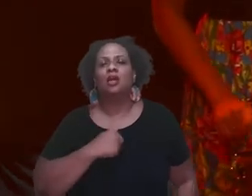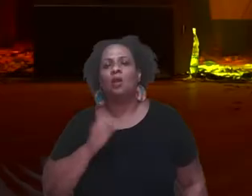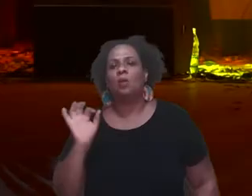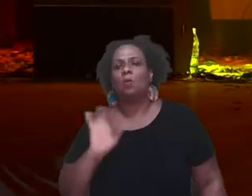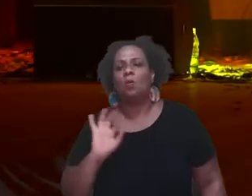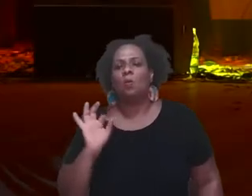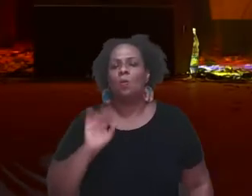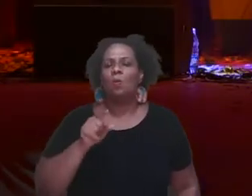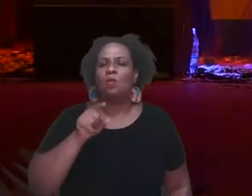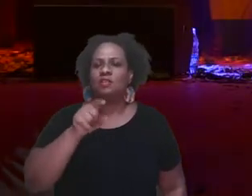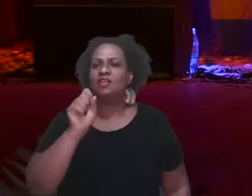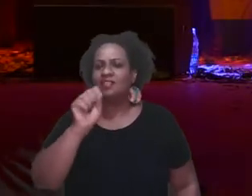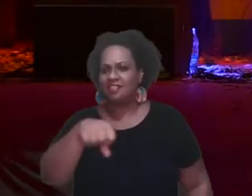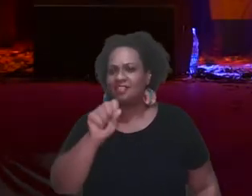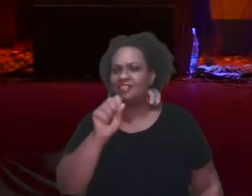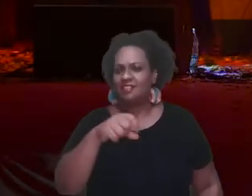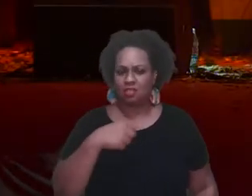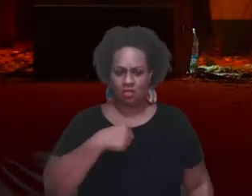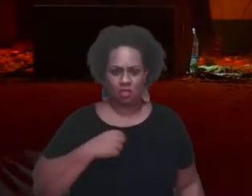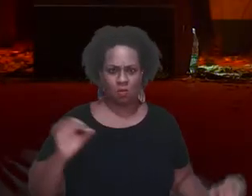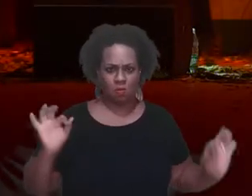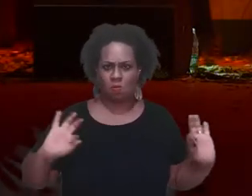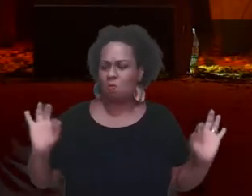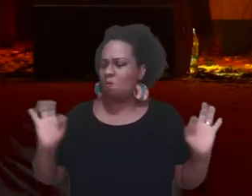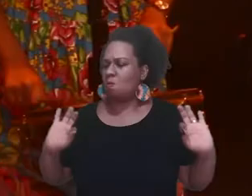fui eu logo eu